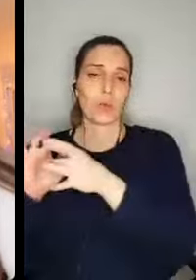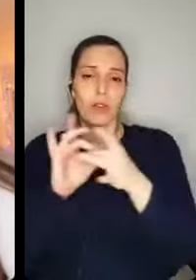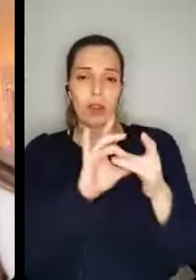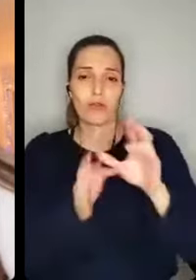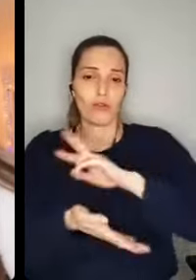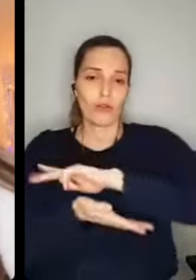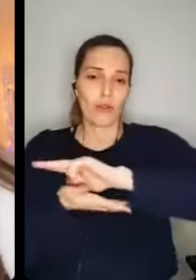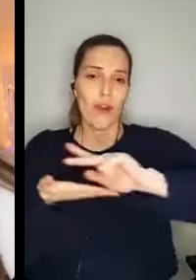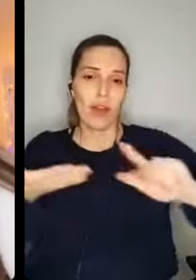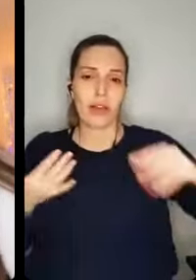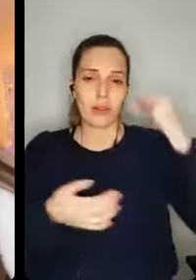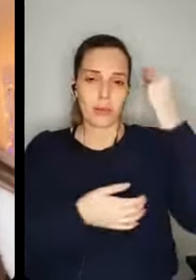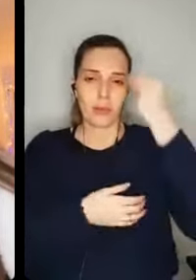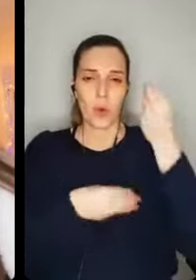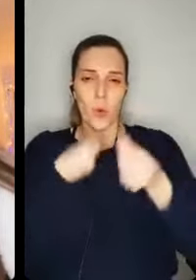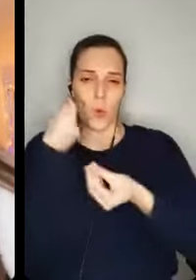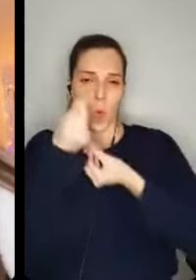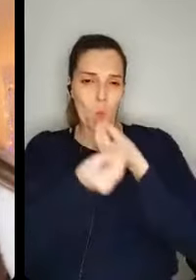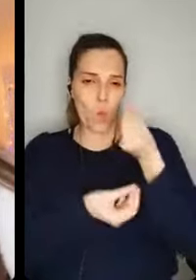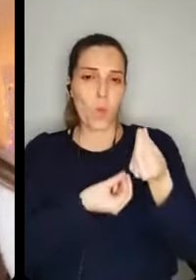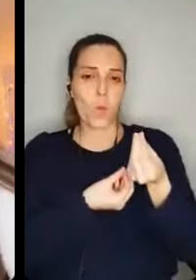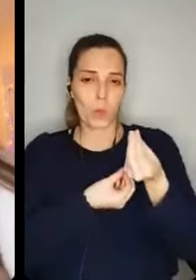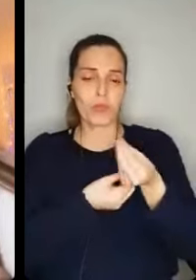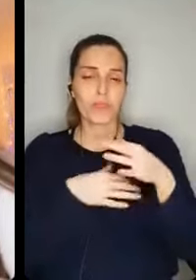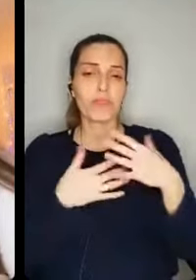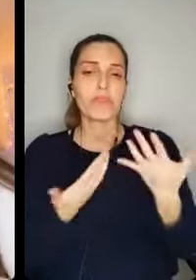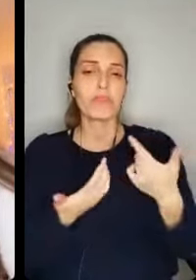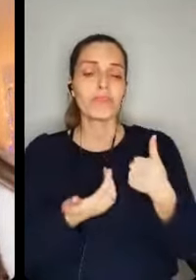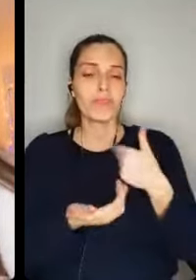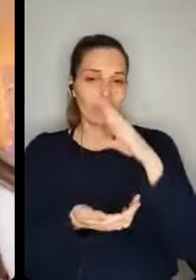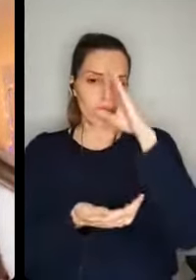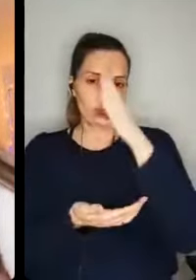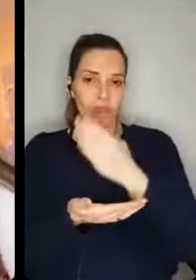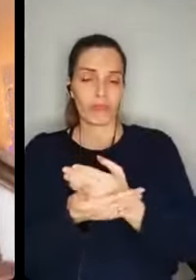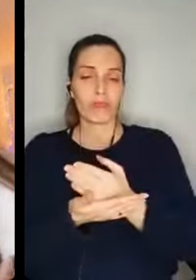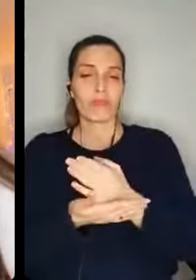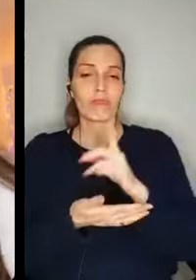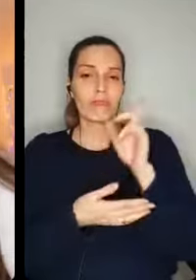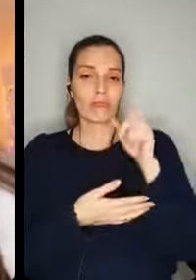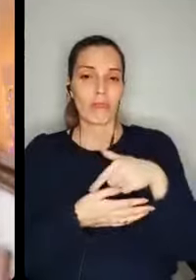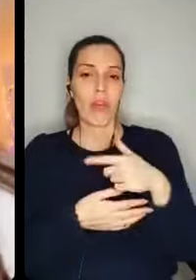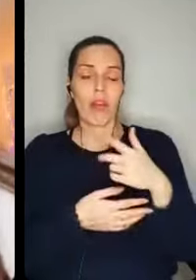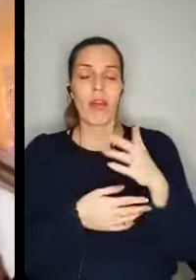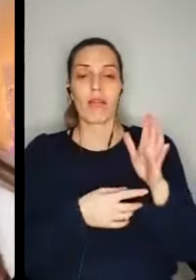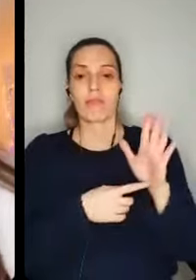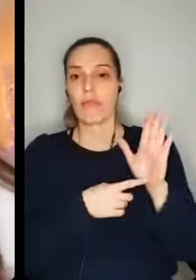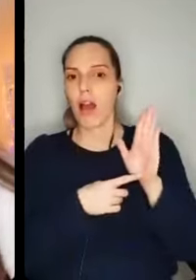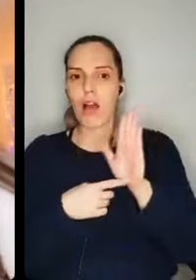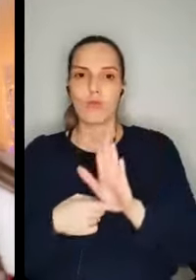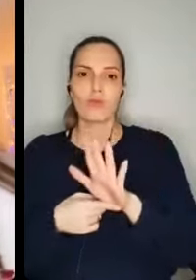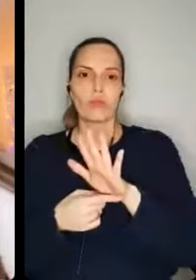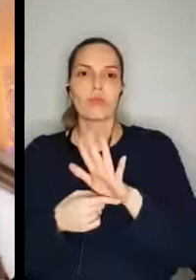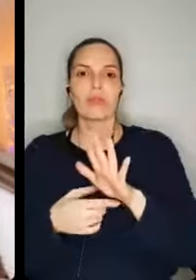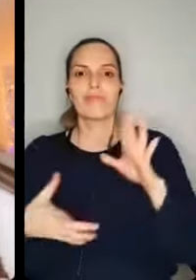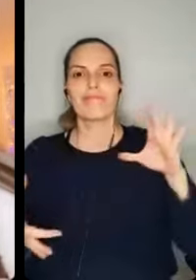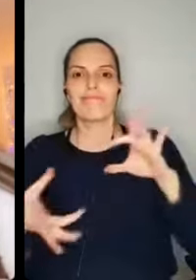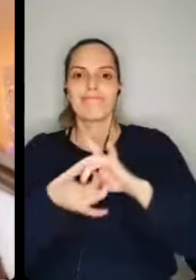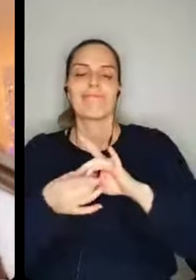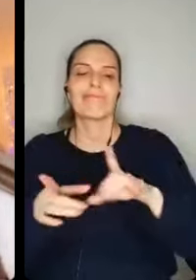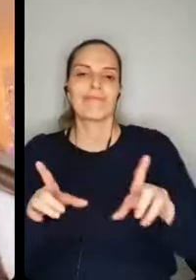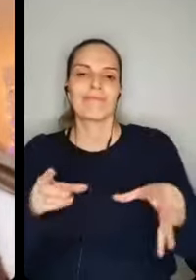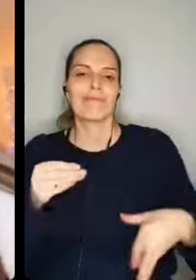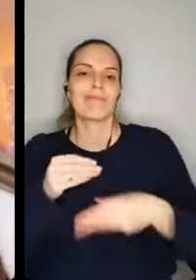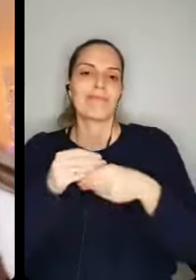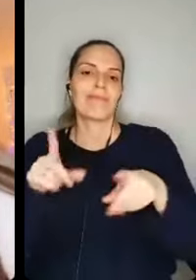âmbitos. Então, eu acho que é uma baita, assim, colaboração até para a parte teórica, assim, né? Eu acho